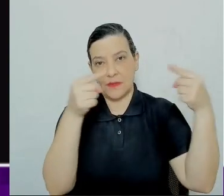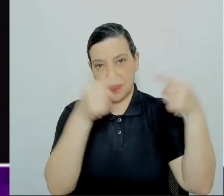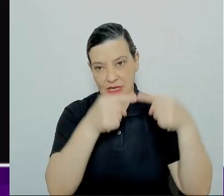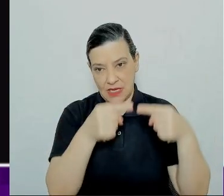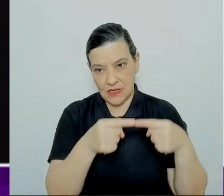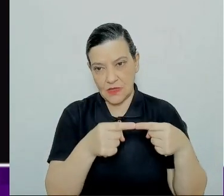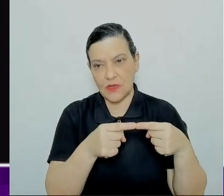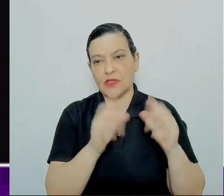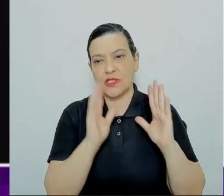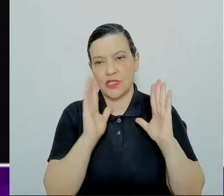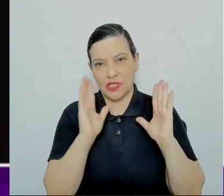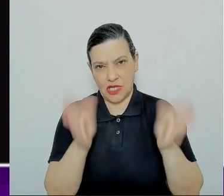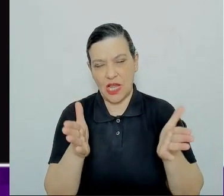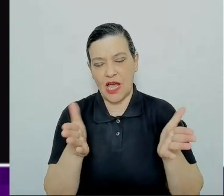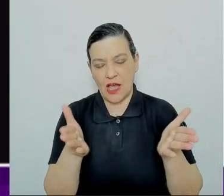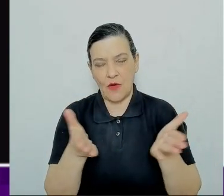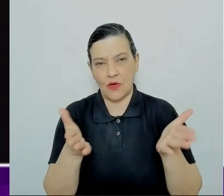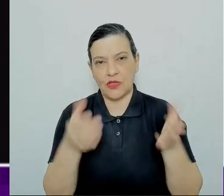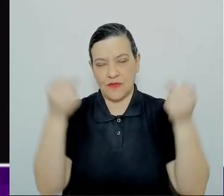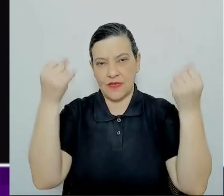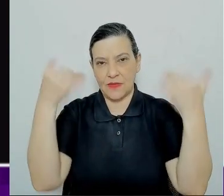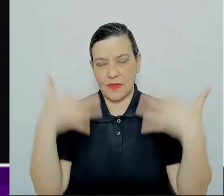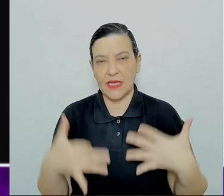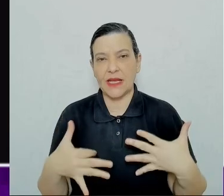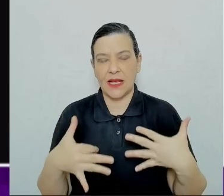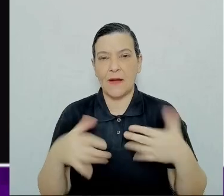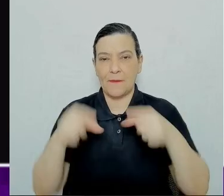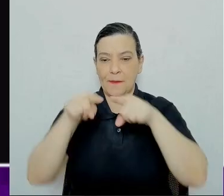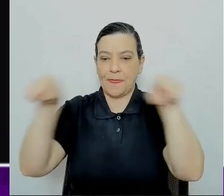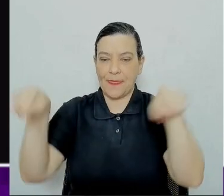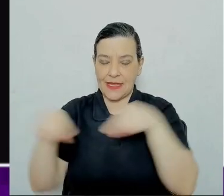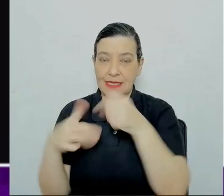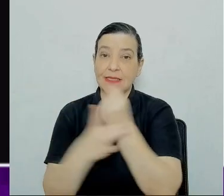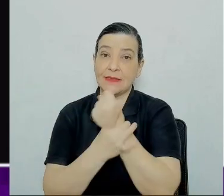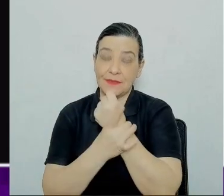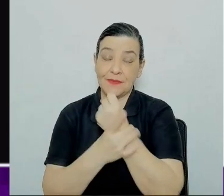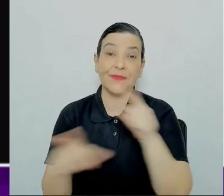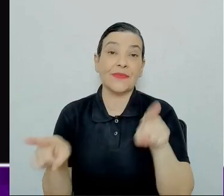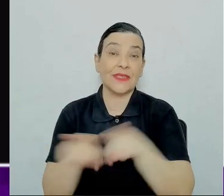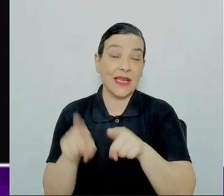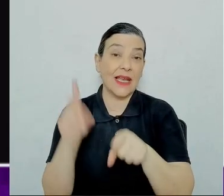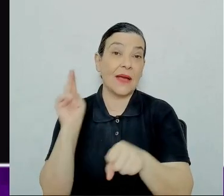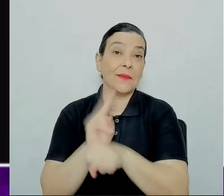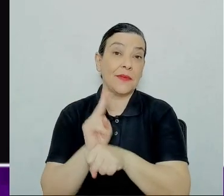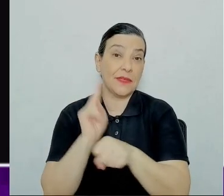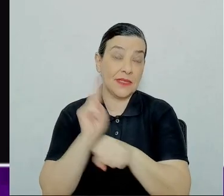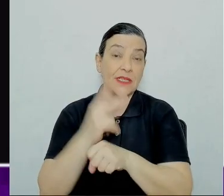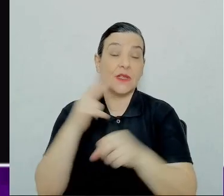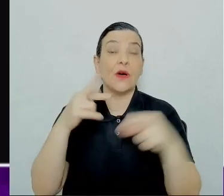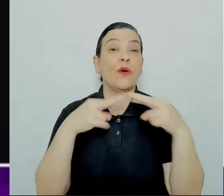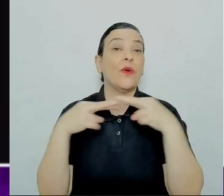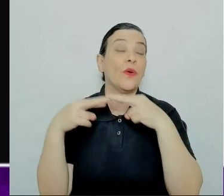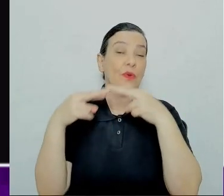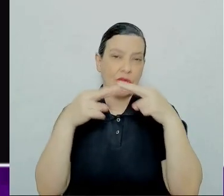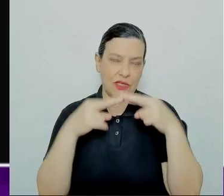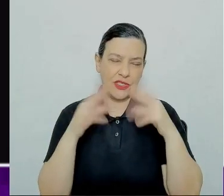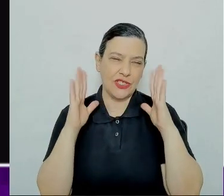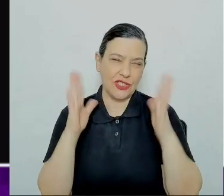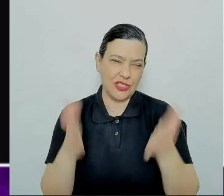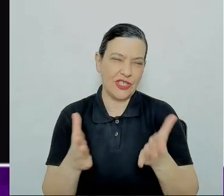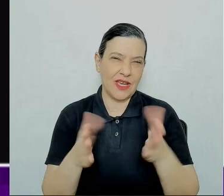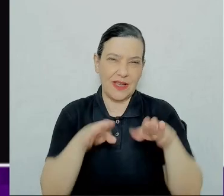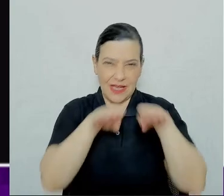estar falando sobre isso hoje durante o dia, na sala de segurança. Você tem a proteção em cima da sua rede. Vimos aqui várias